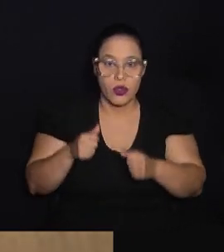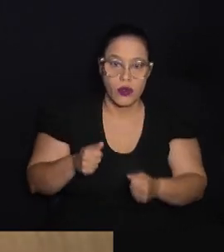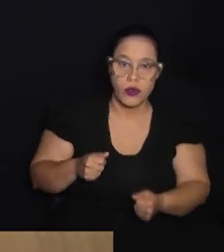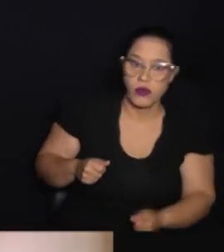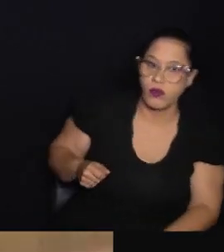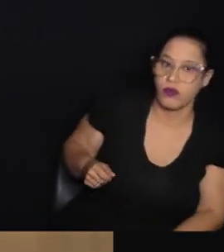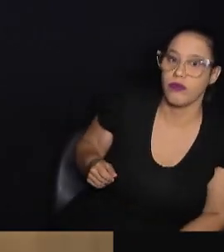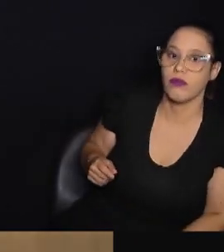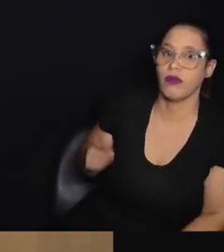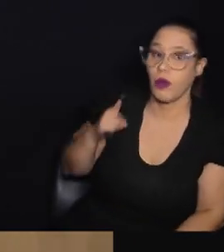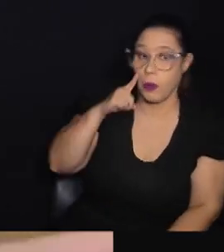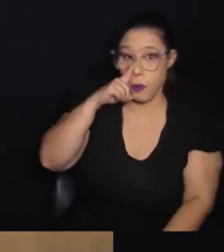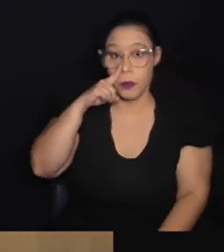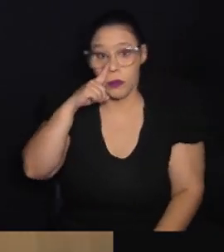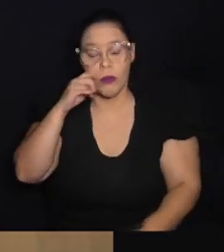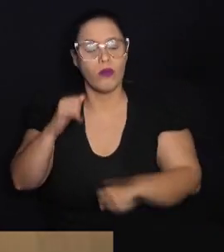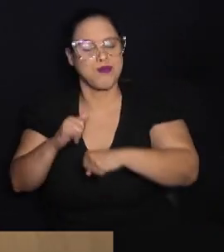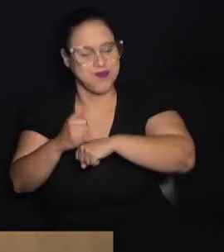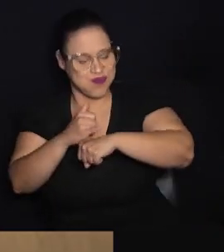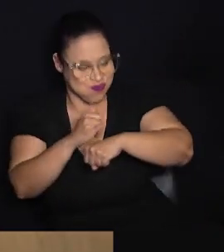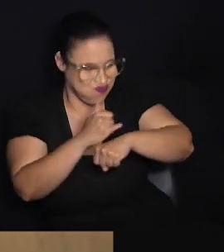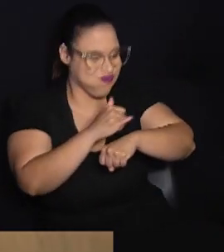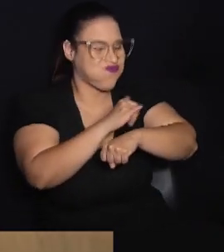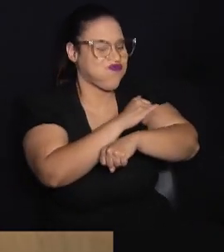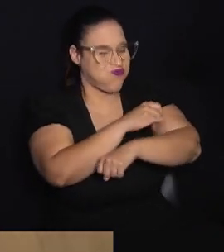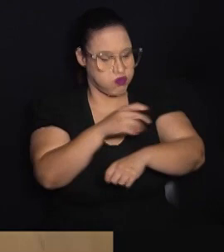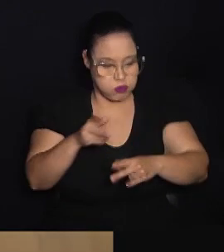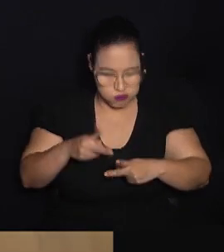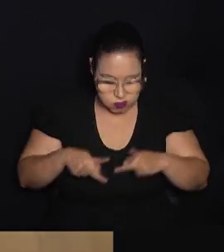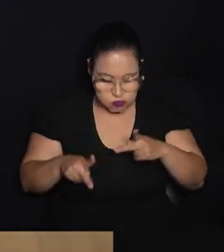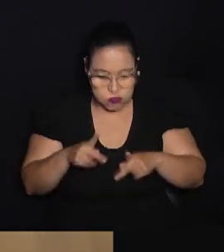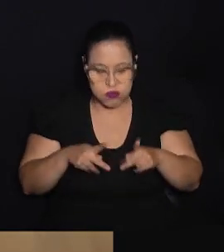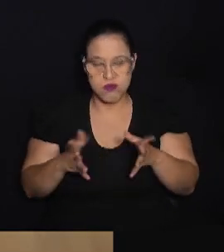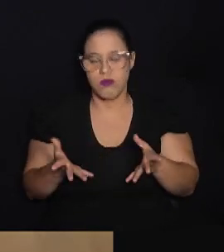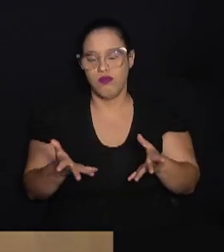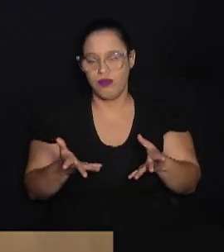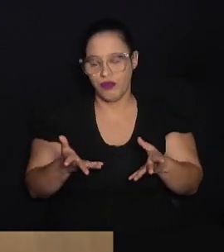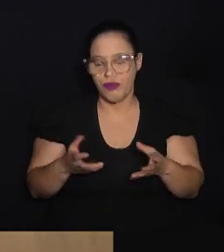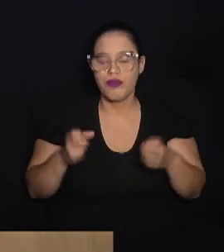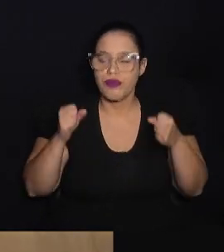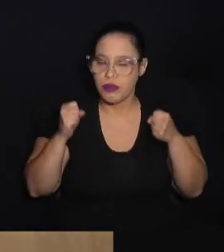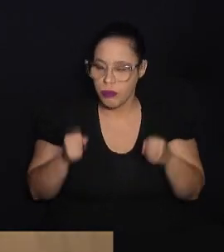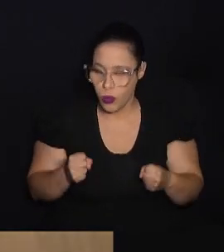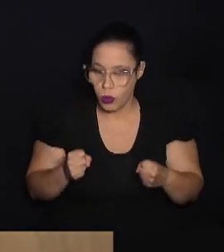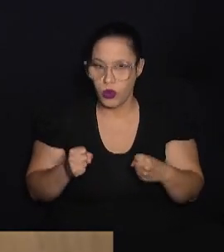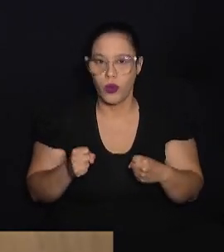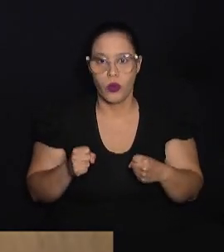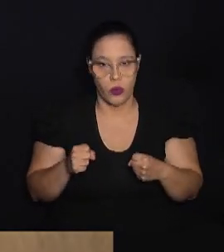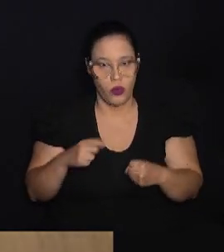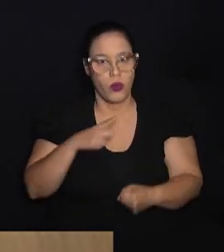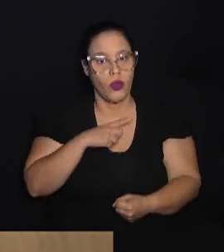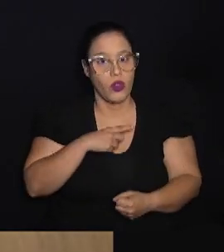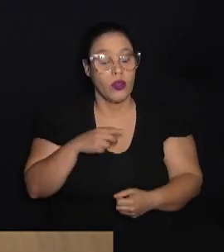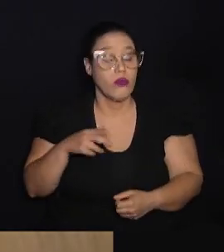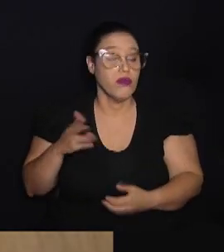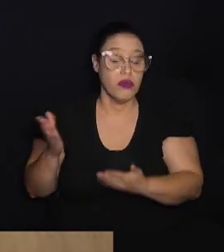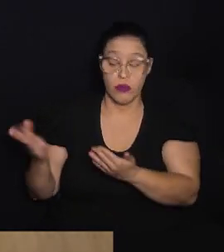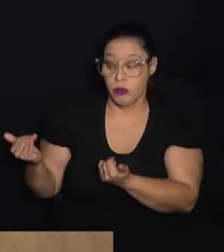foi associado ao aumento da obesidade nessa população. Então, a gente pode ter, sim, pacientes muito